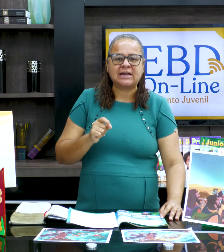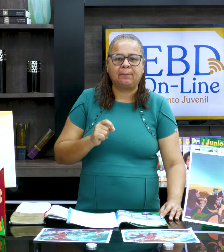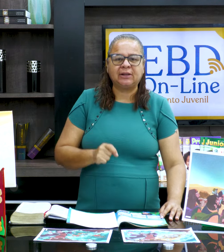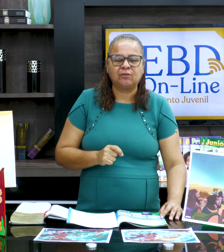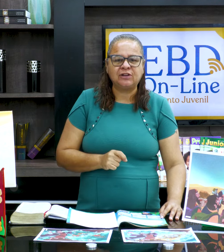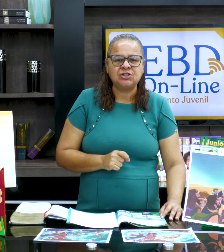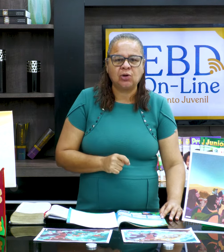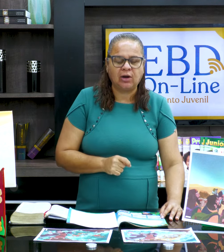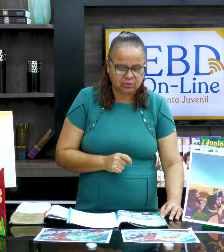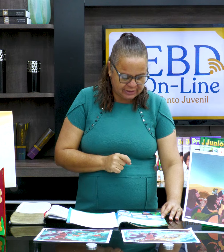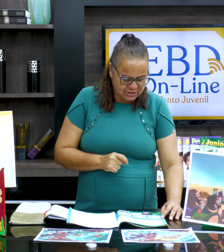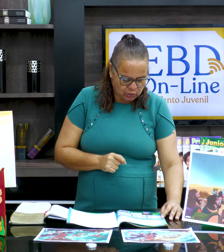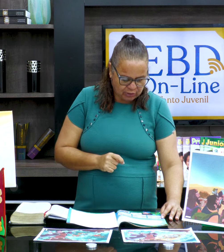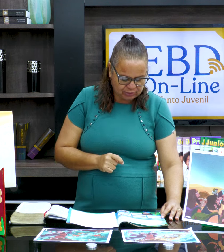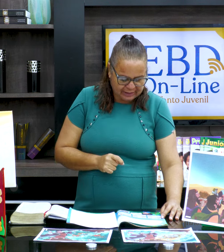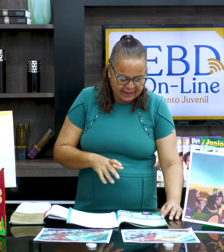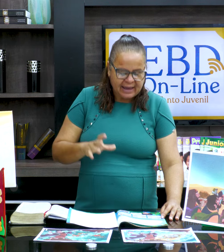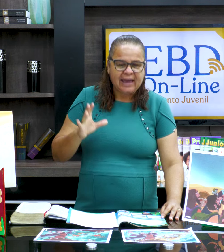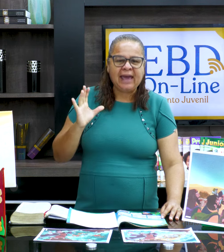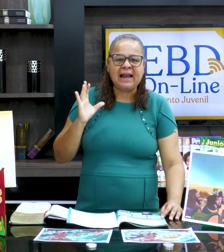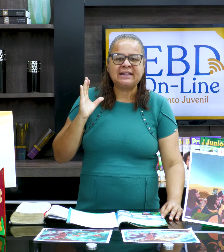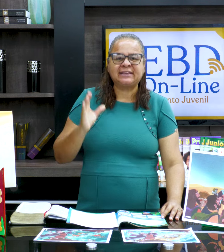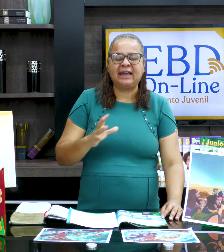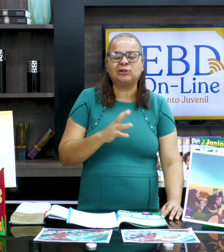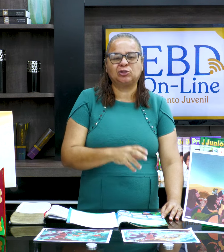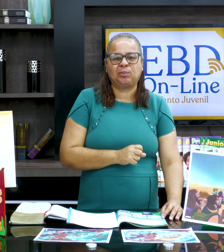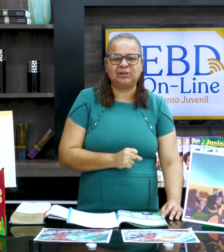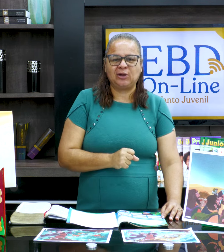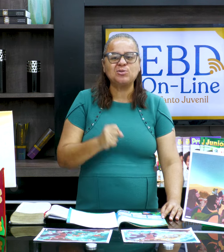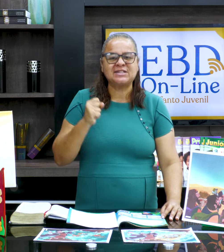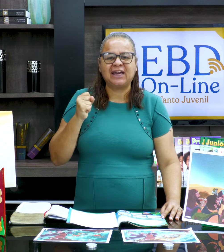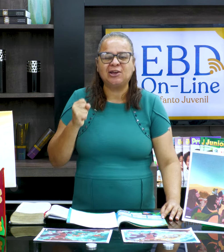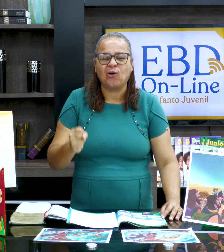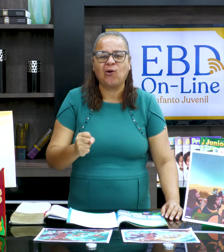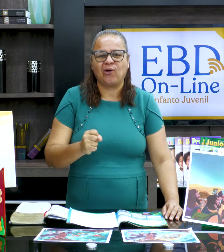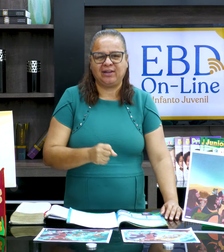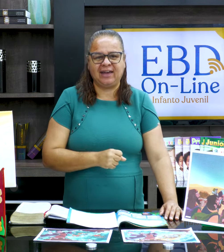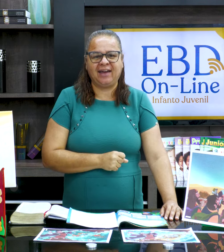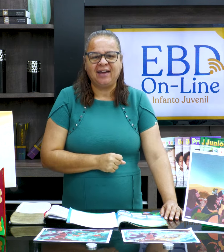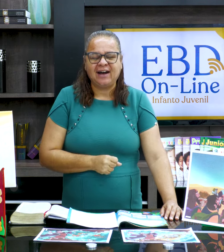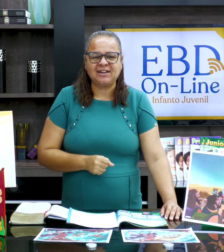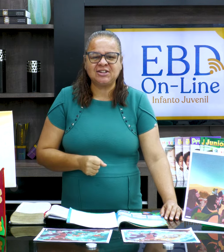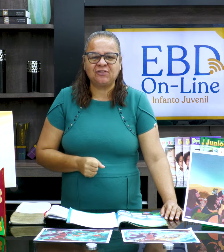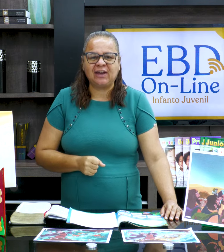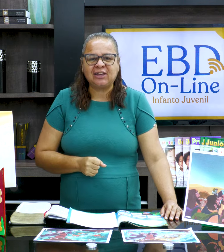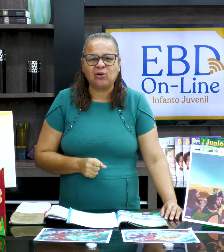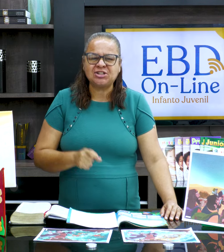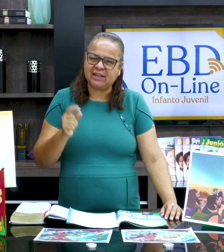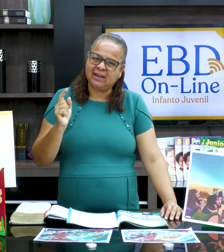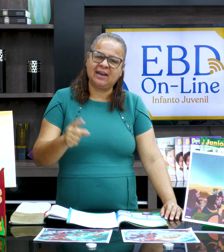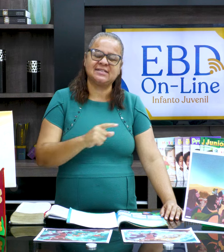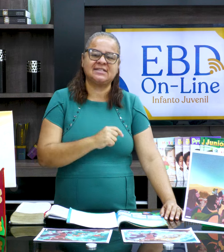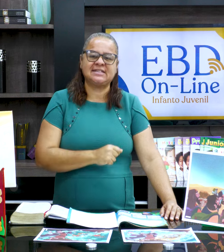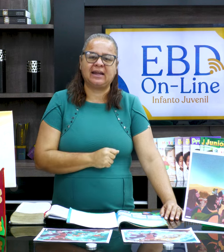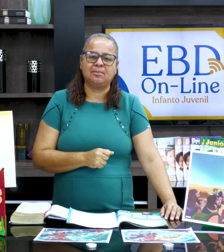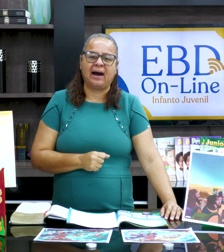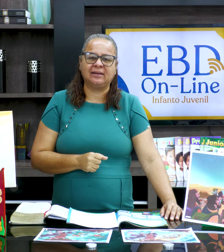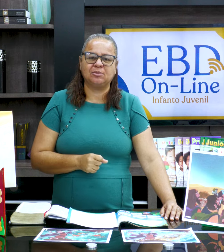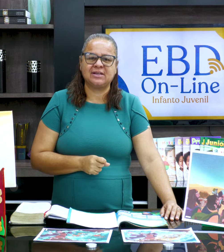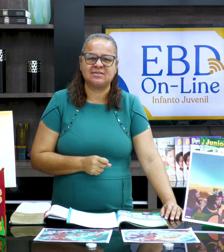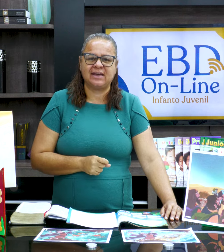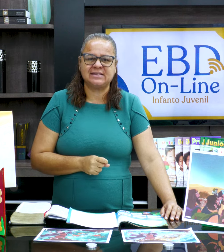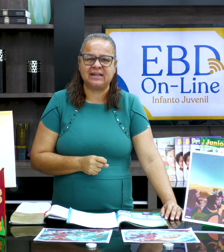Mateus Capítulo 28 e o 18 né ele tem todo poder o senhor né a gente vê que hoje tem crianças